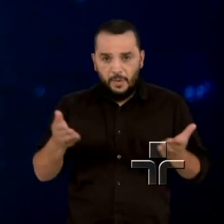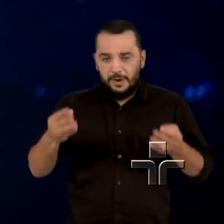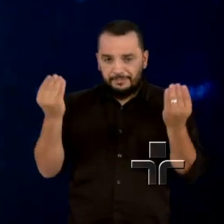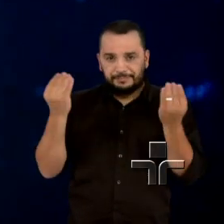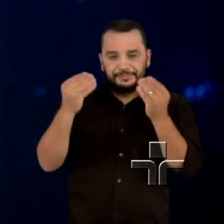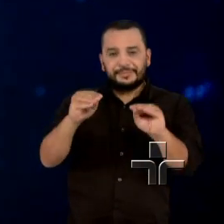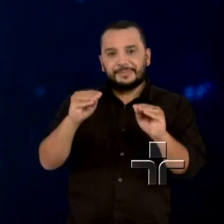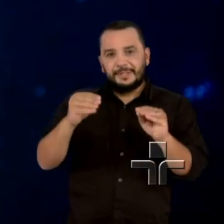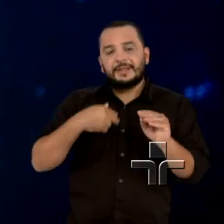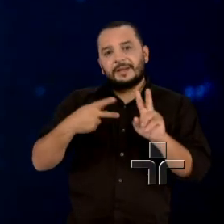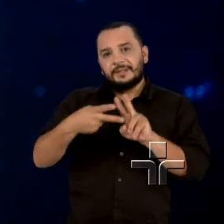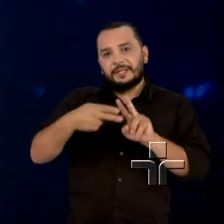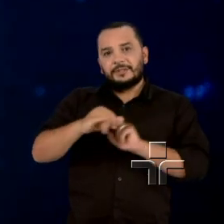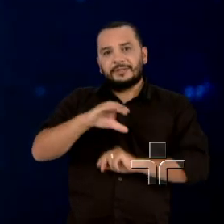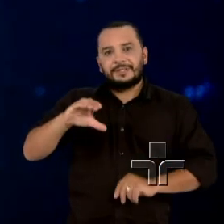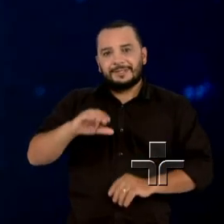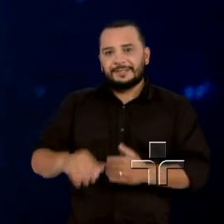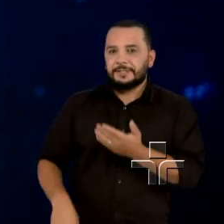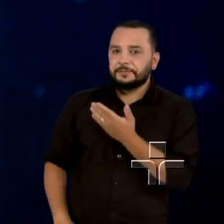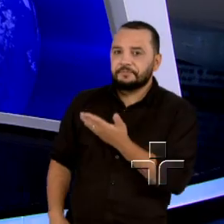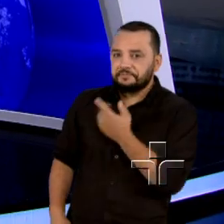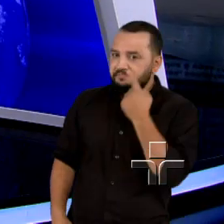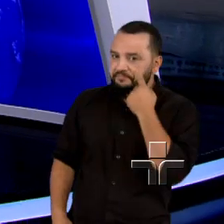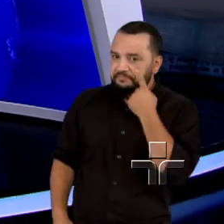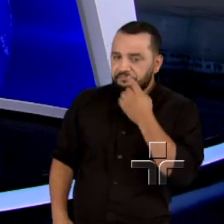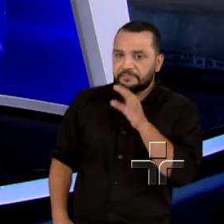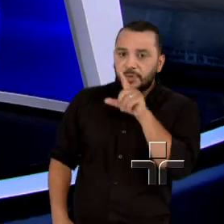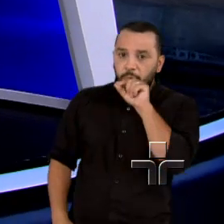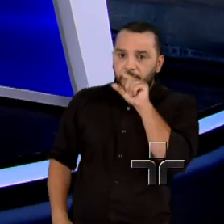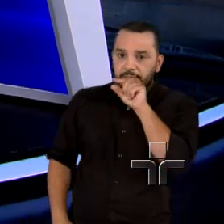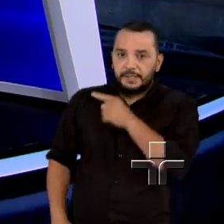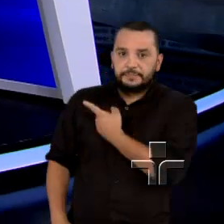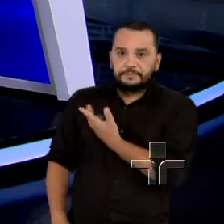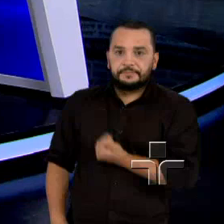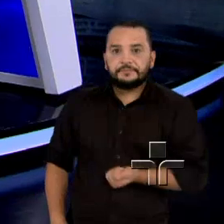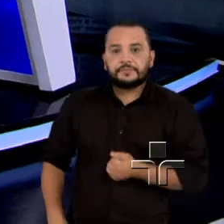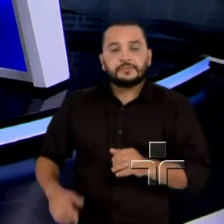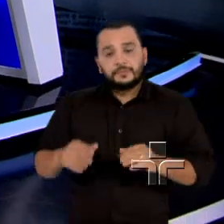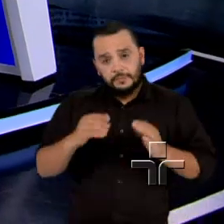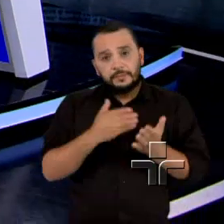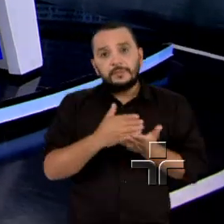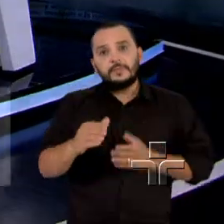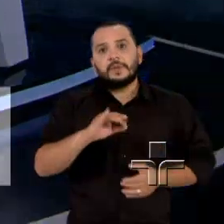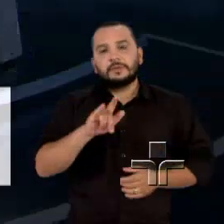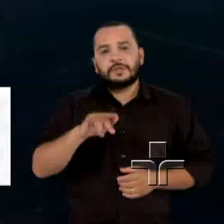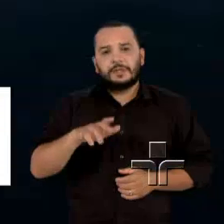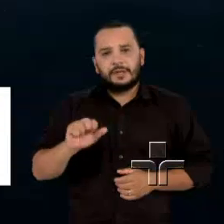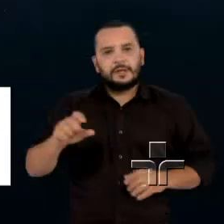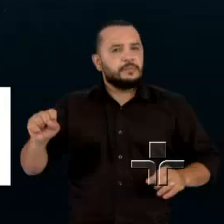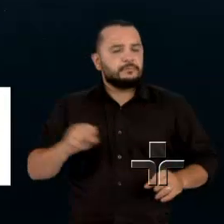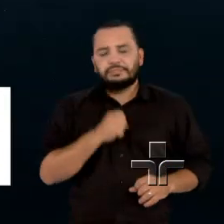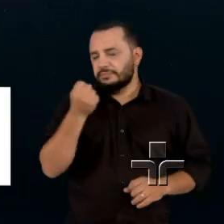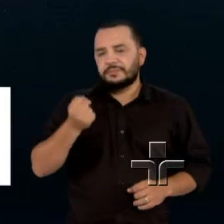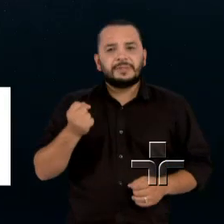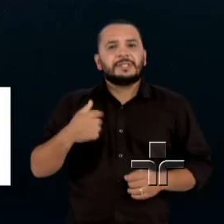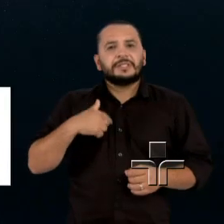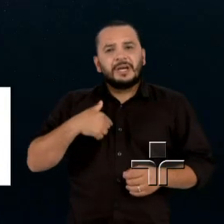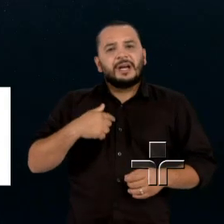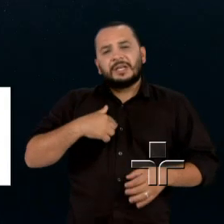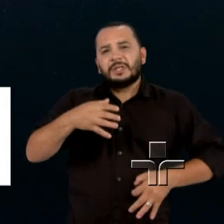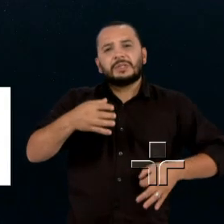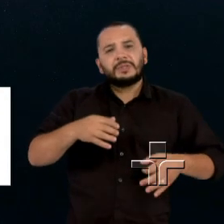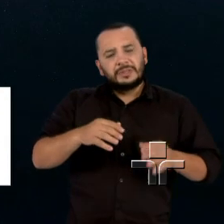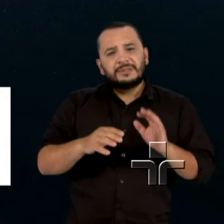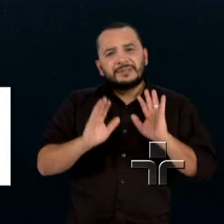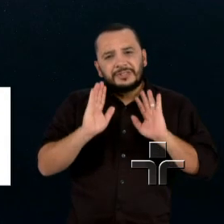mensagens enviadas na hashtag Jornal da Cultura. Começamos com Claudinei. É revoltante ver a injustiça sendo praticada